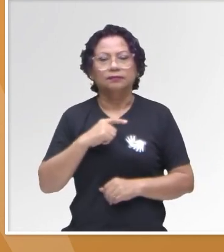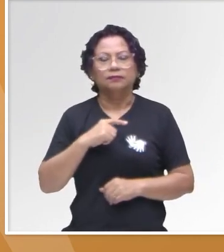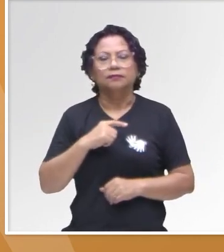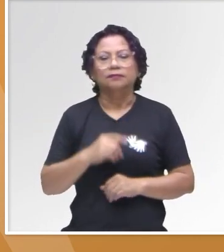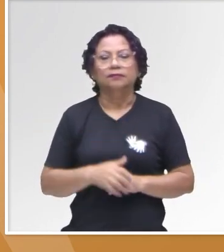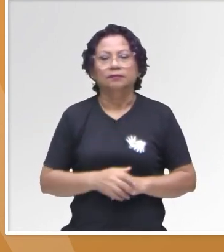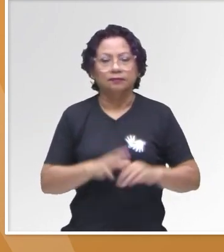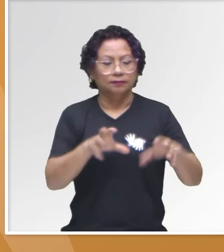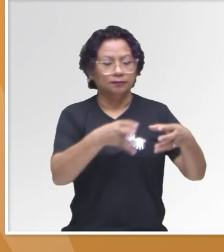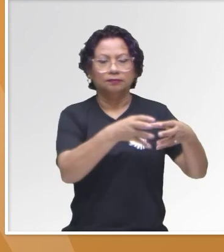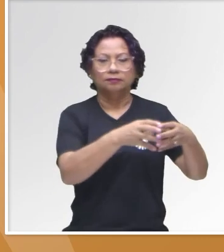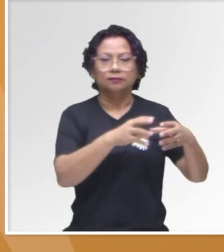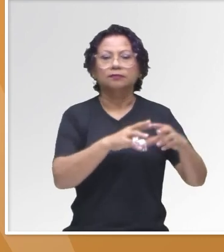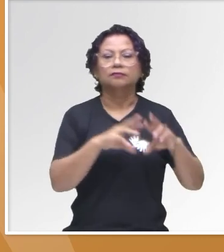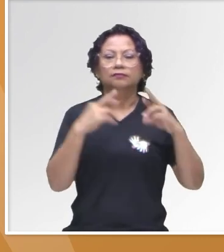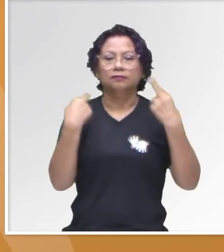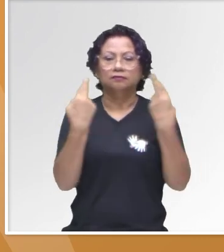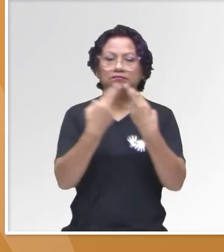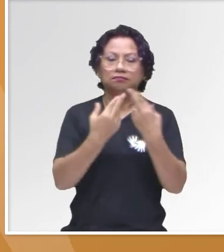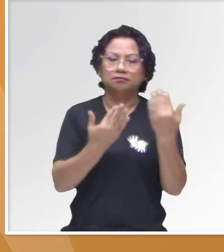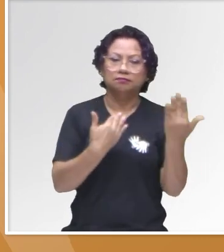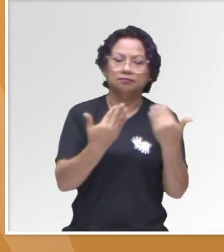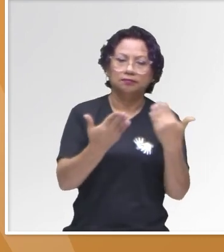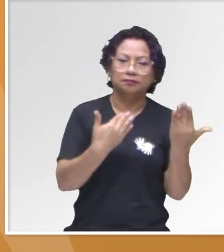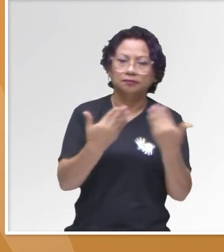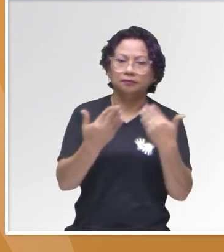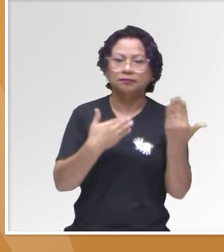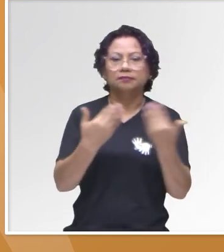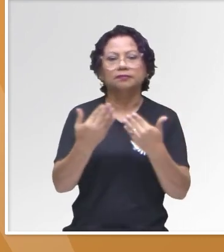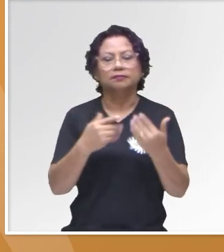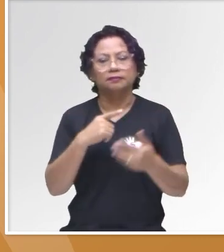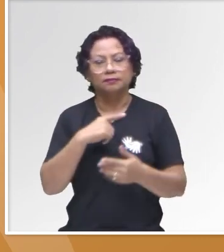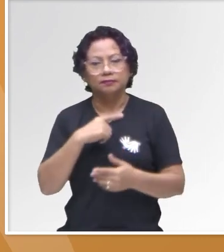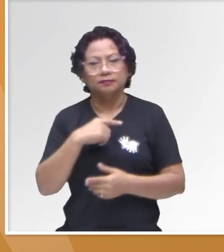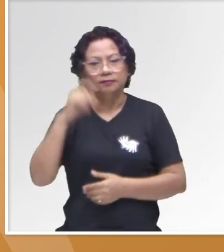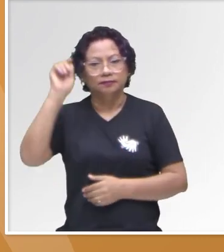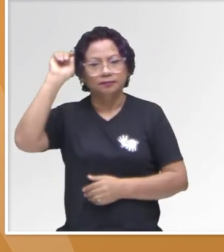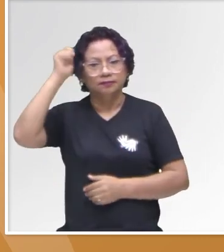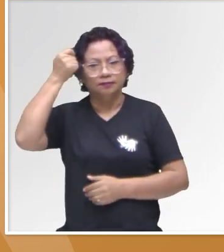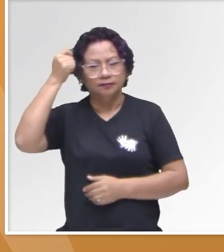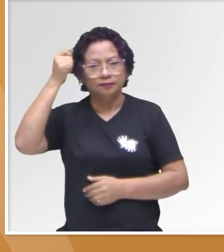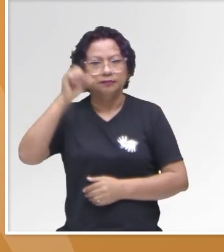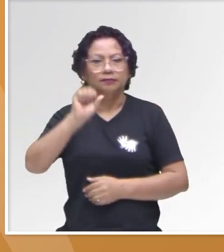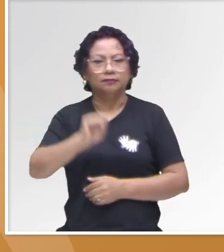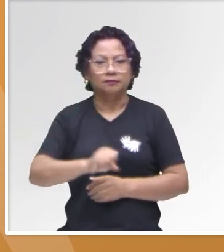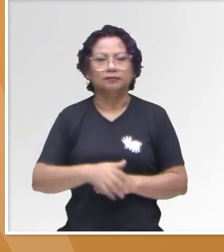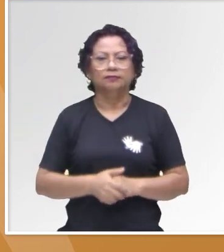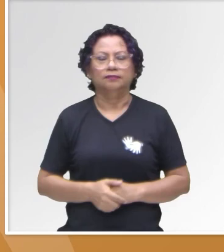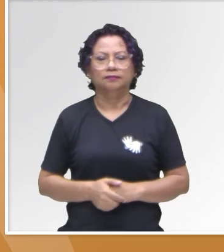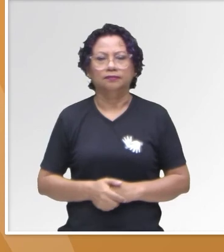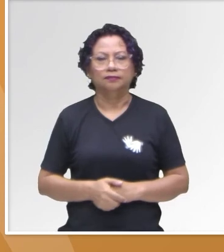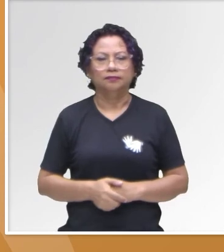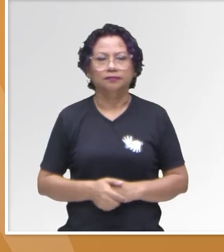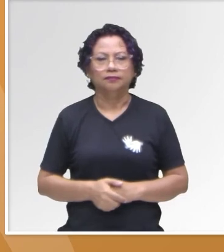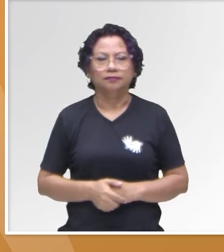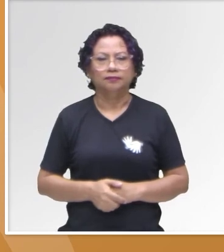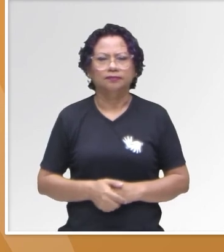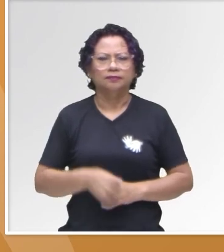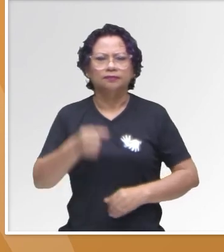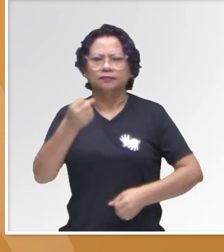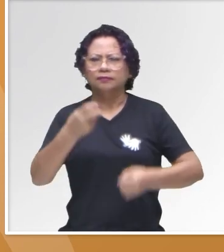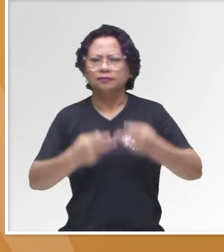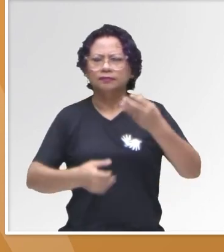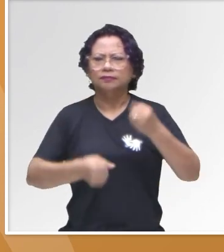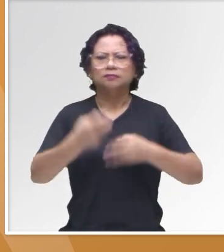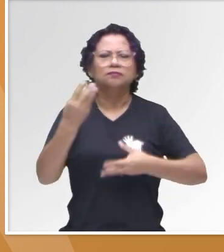se reúnem para discutir diversas questões, né. A gente tem alguns dos temas, que é o caso do multilateralismo comercial,